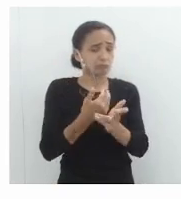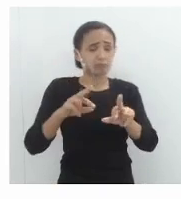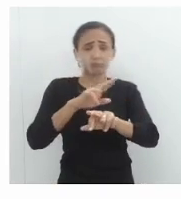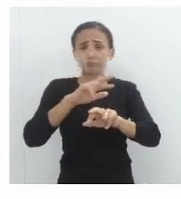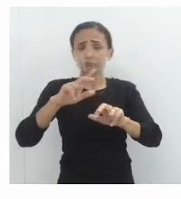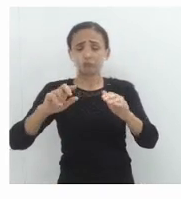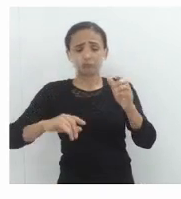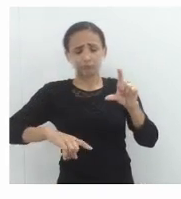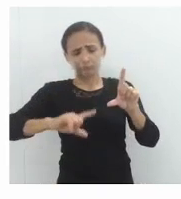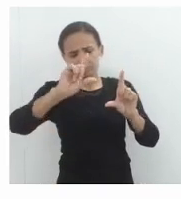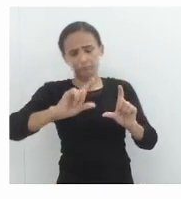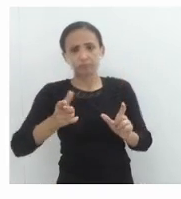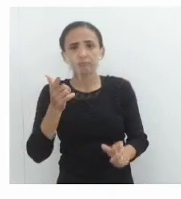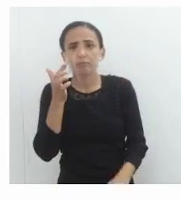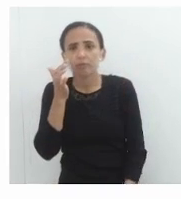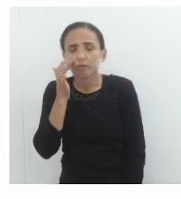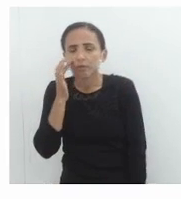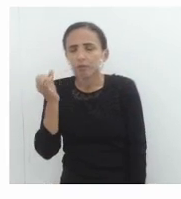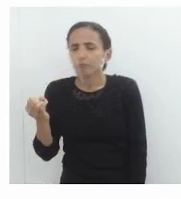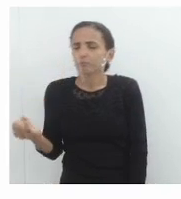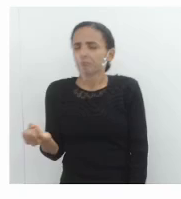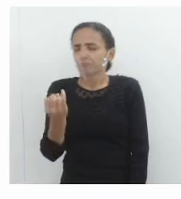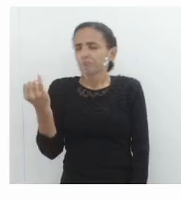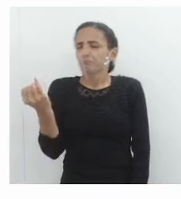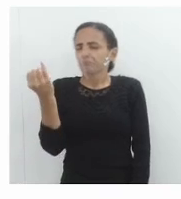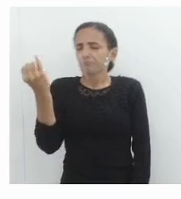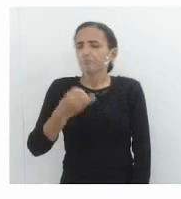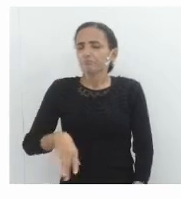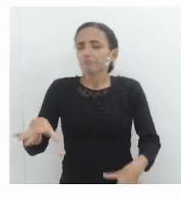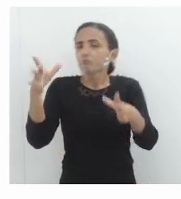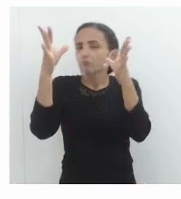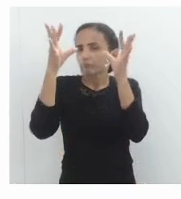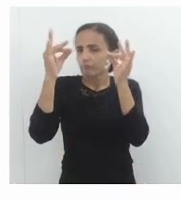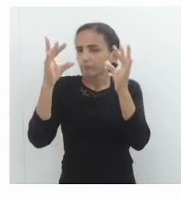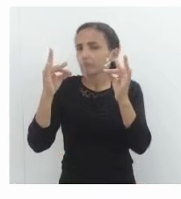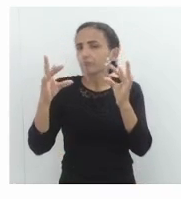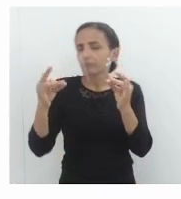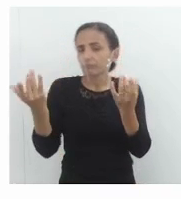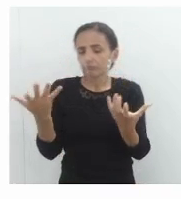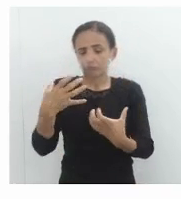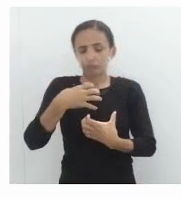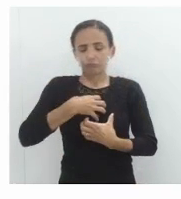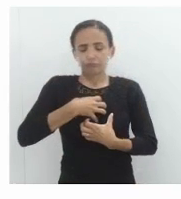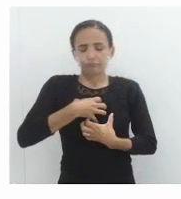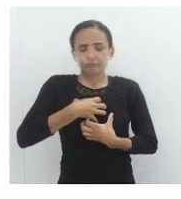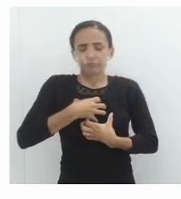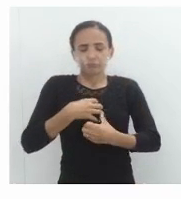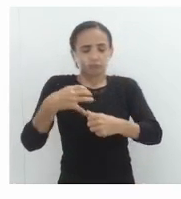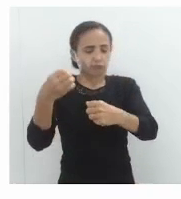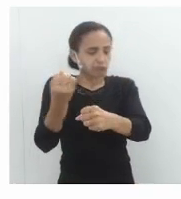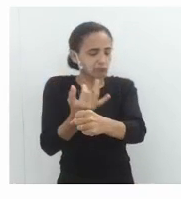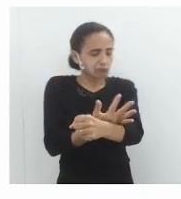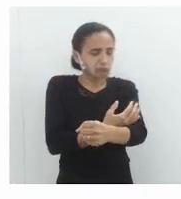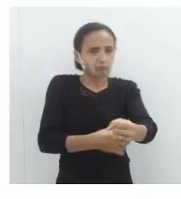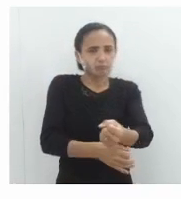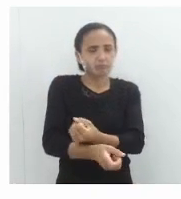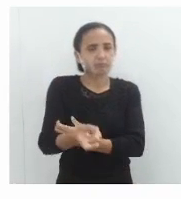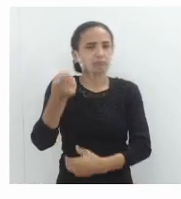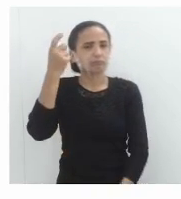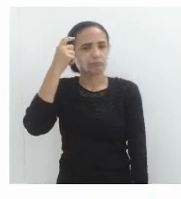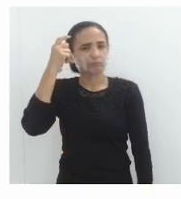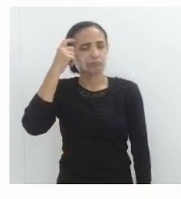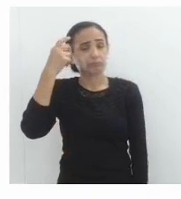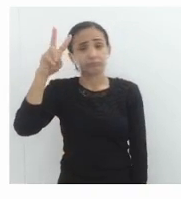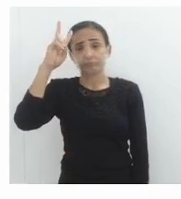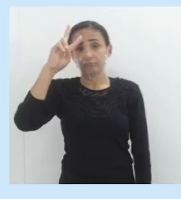continuam a impressionar pela riqueza de detalhes que representam os sentimentos, emoções, pensamentos e a história da